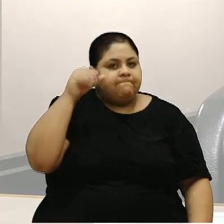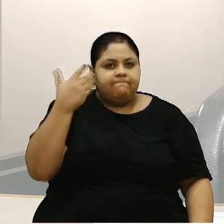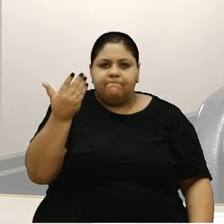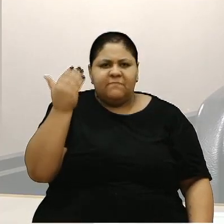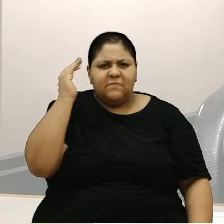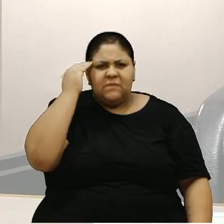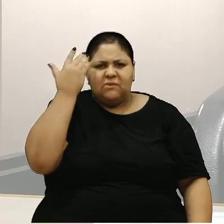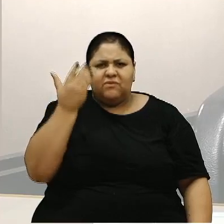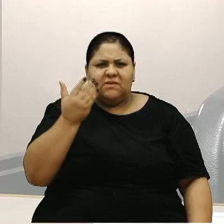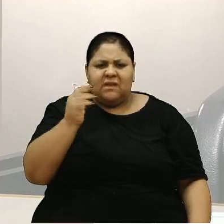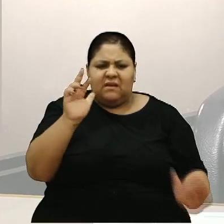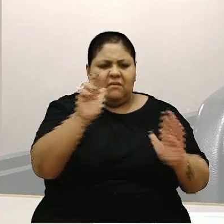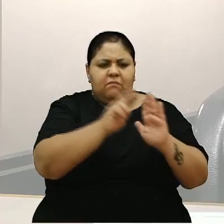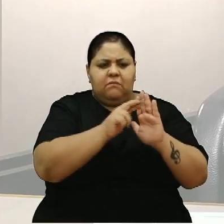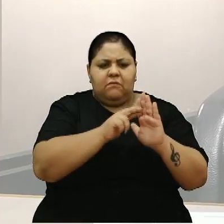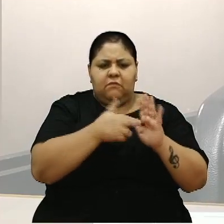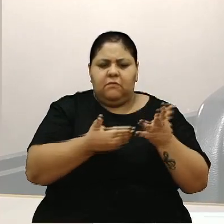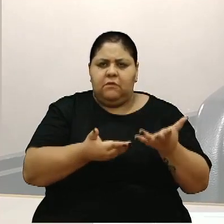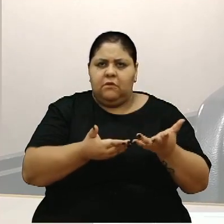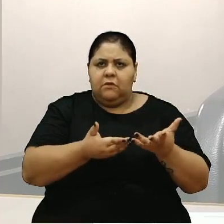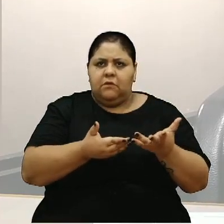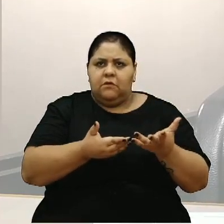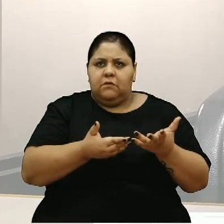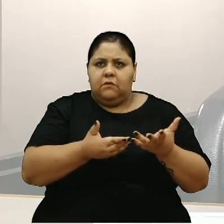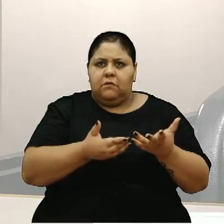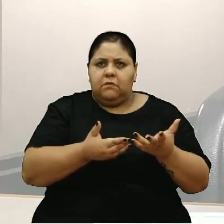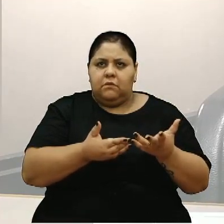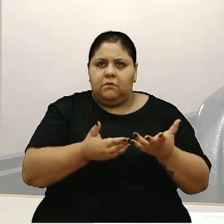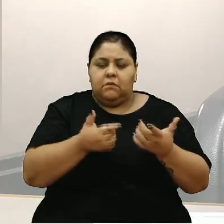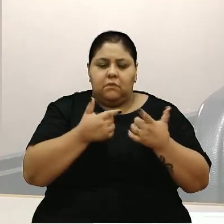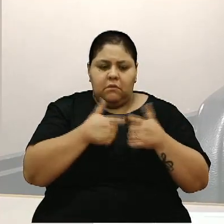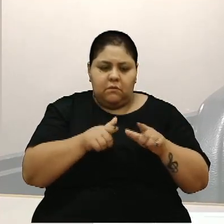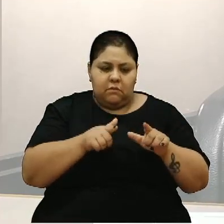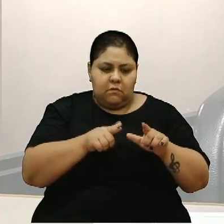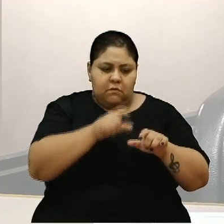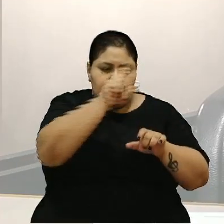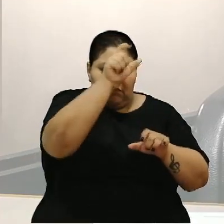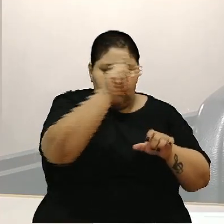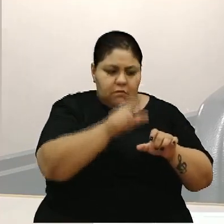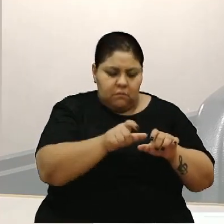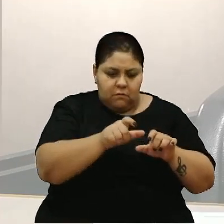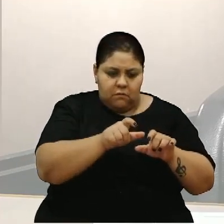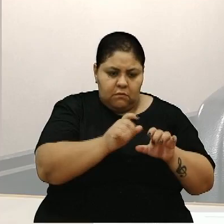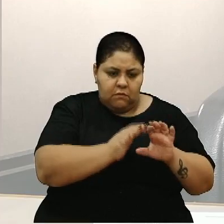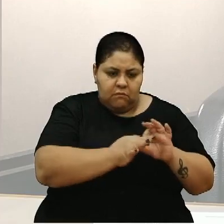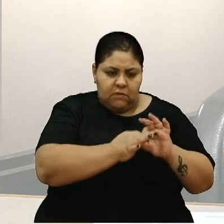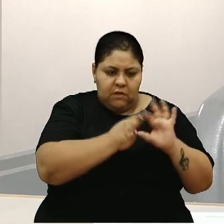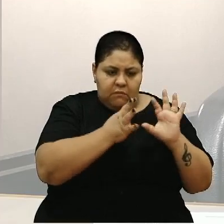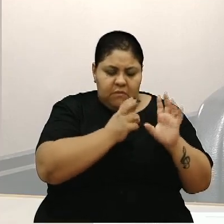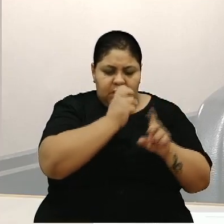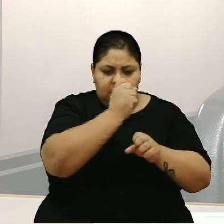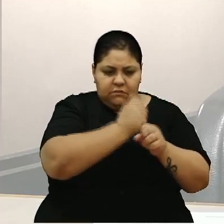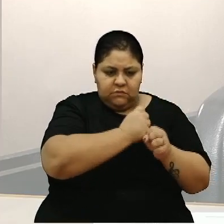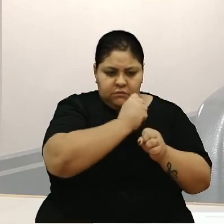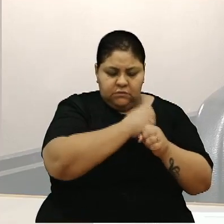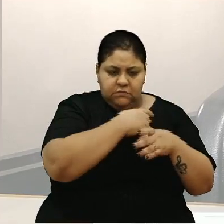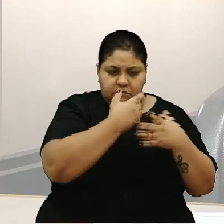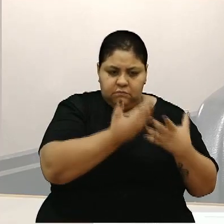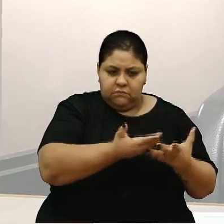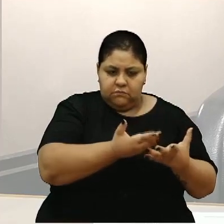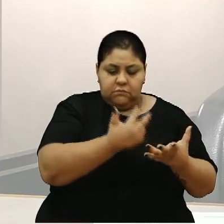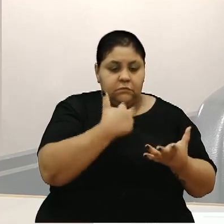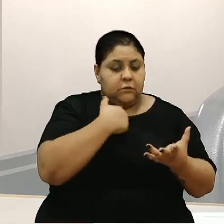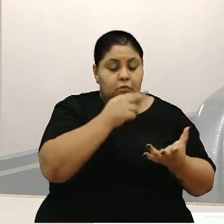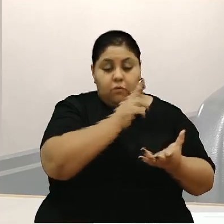entendo as regras. Eu não tenho estudo. Mas a mesma pessoa que autorizou esse desastre ali que não pode